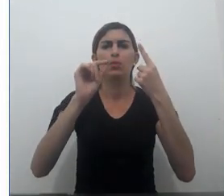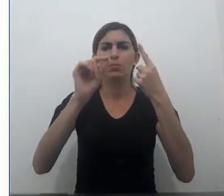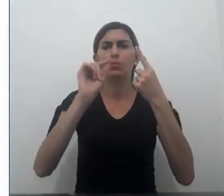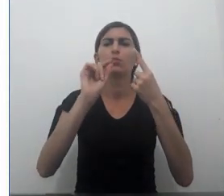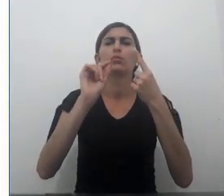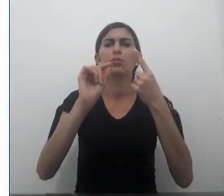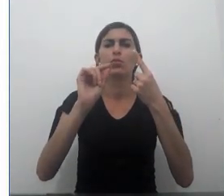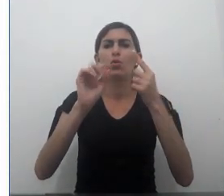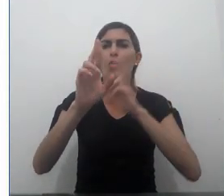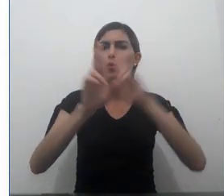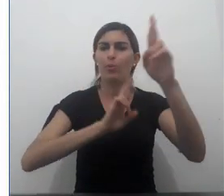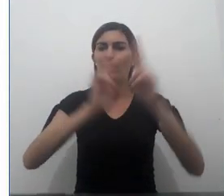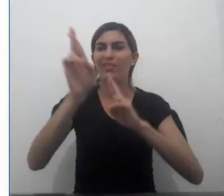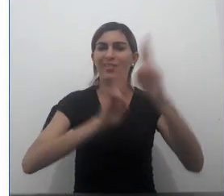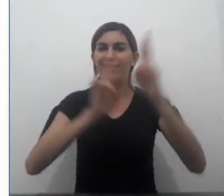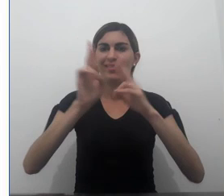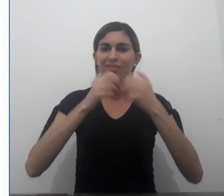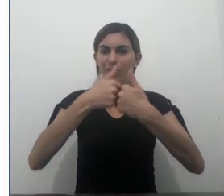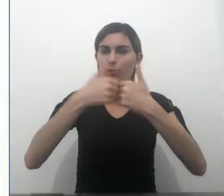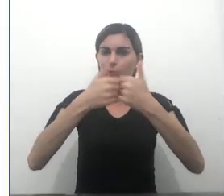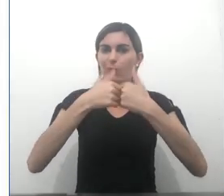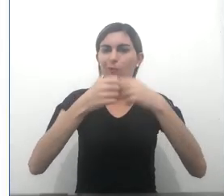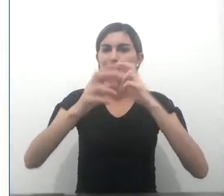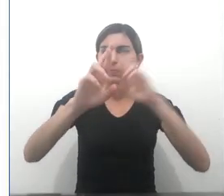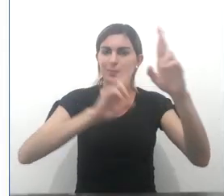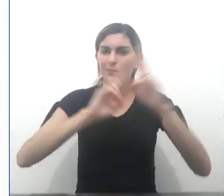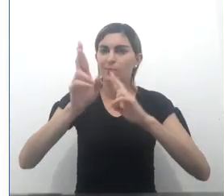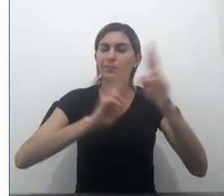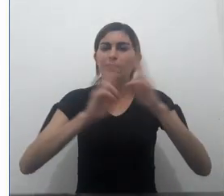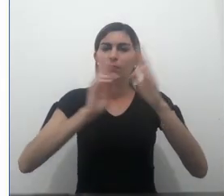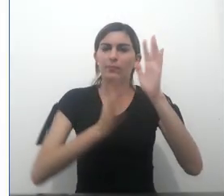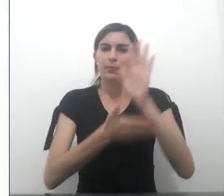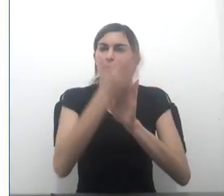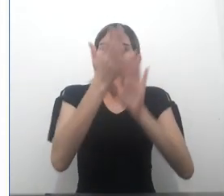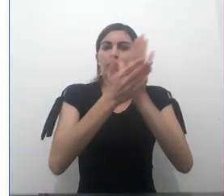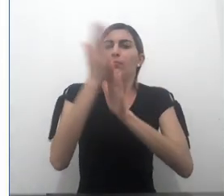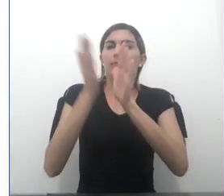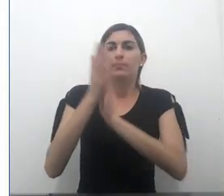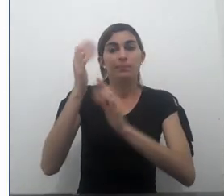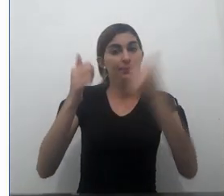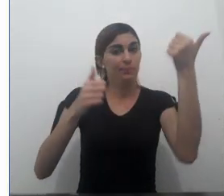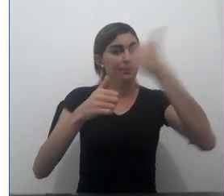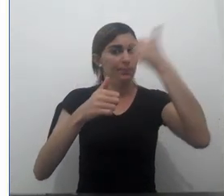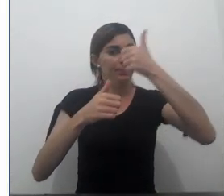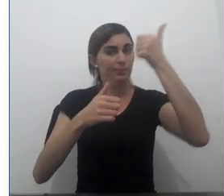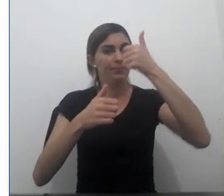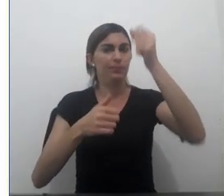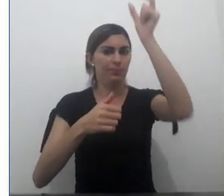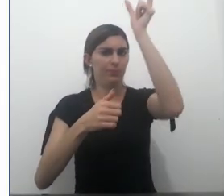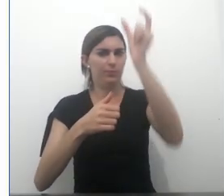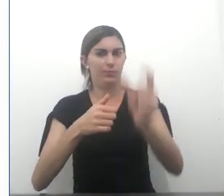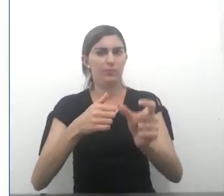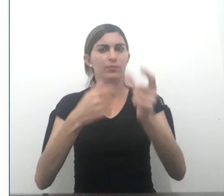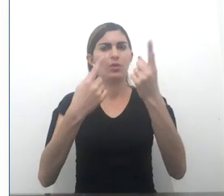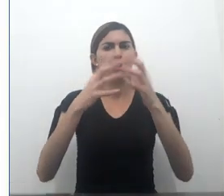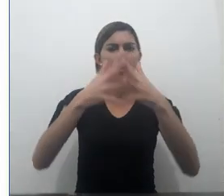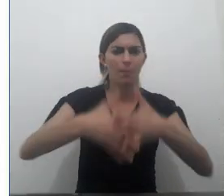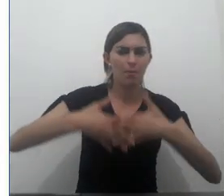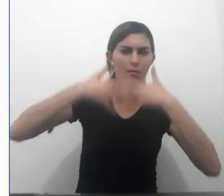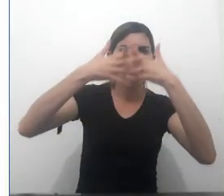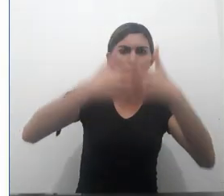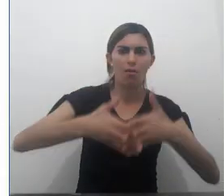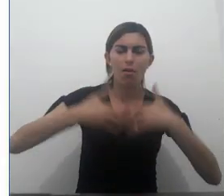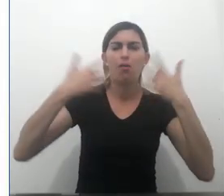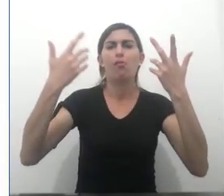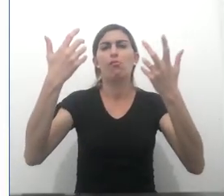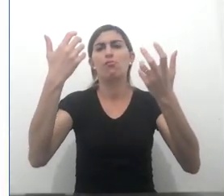o transporte rodoviário, Então, os sistemas rodoviários, que a gente já falou um pouquinho sobre, a transferência de caminhões